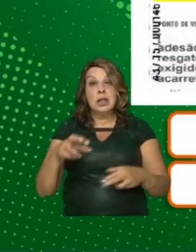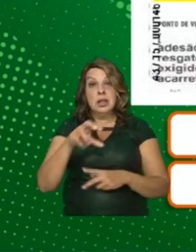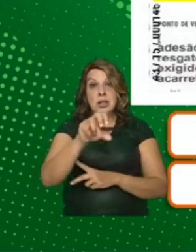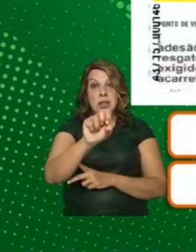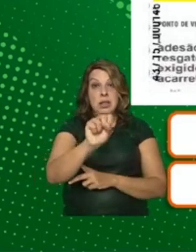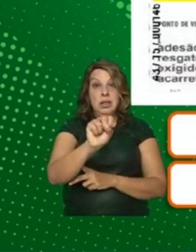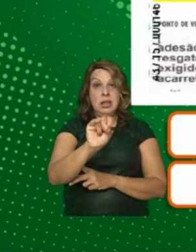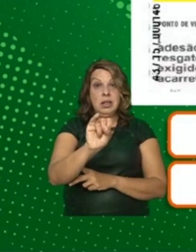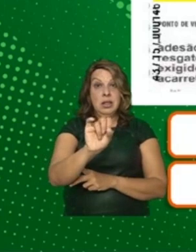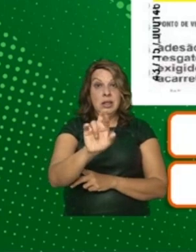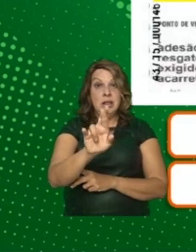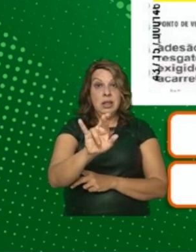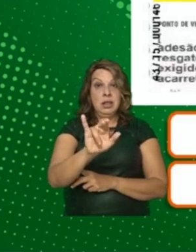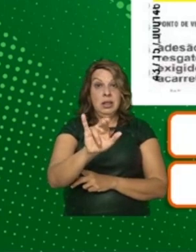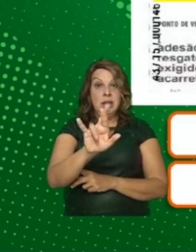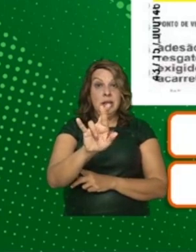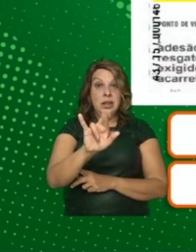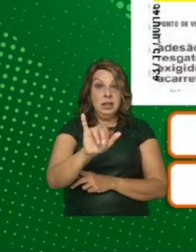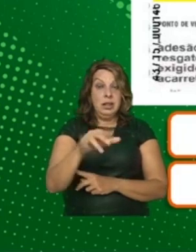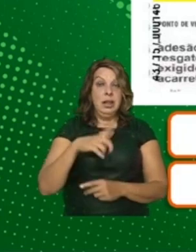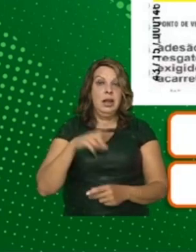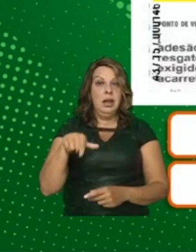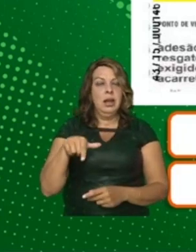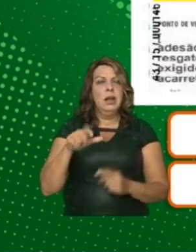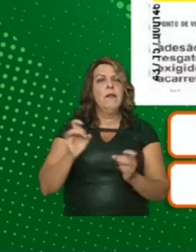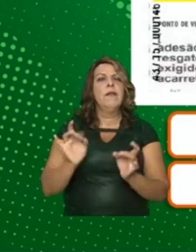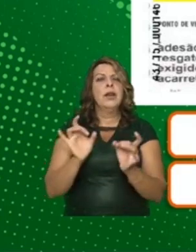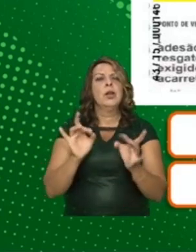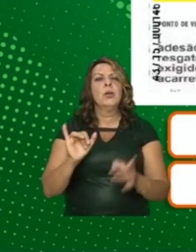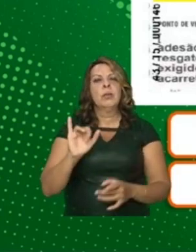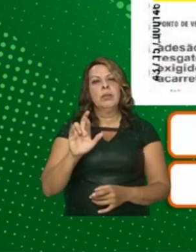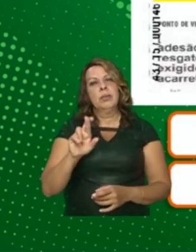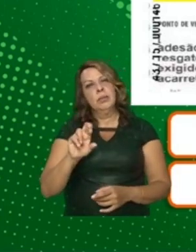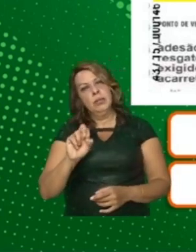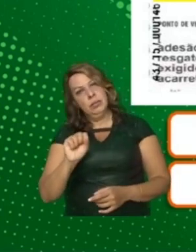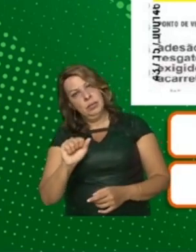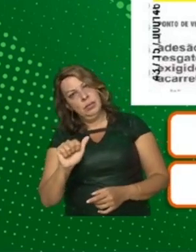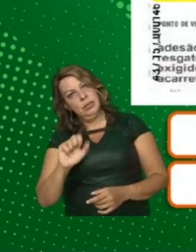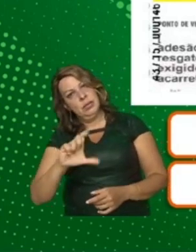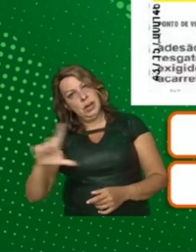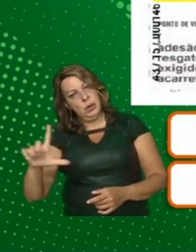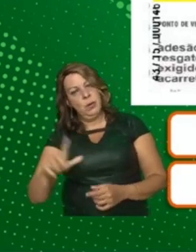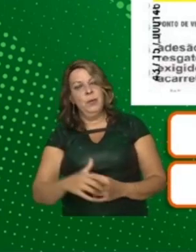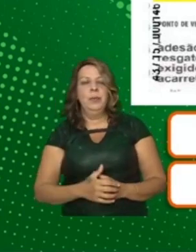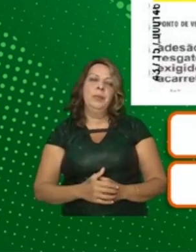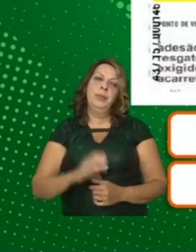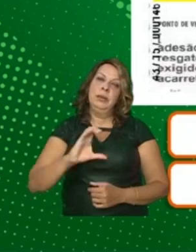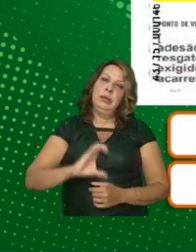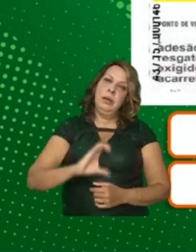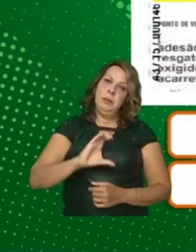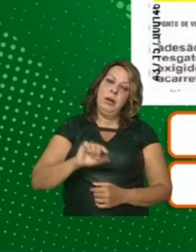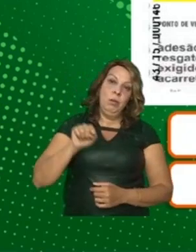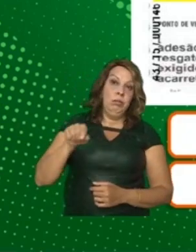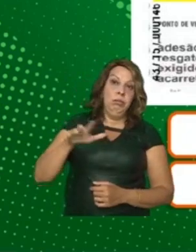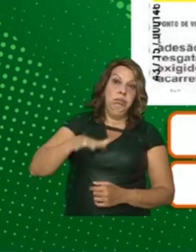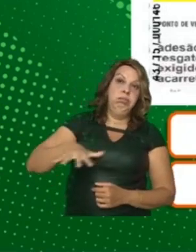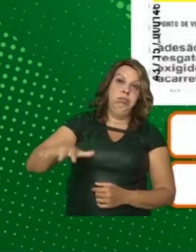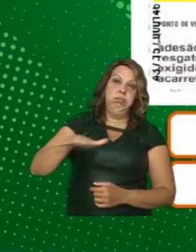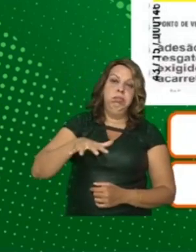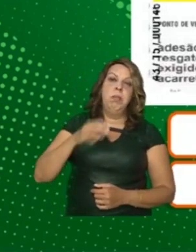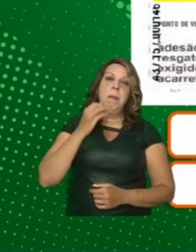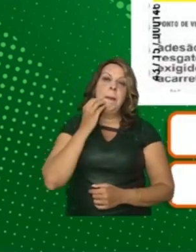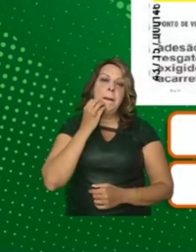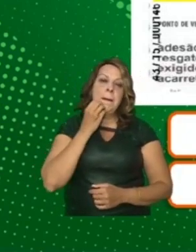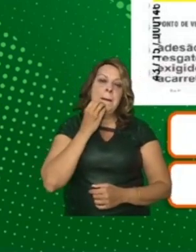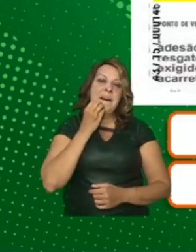Siriri, o Israel foi quem? Foi o pé quente, Capela é a cidade, toda vez, quando